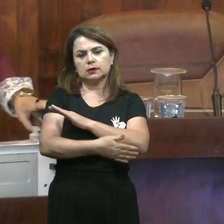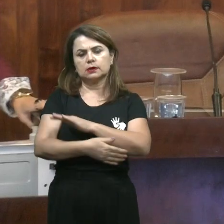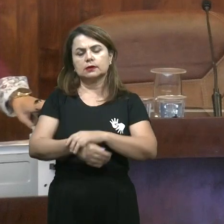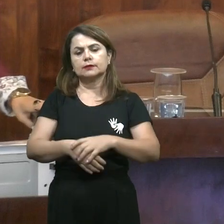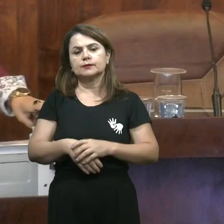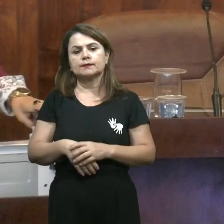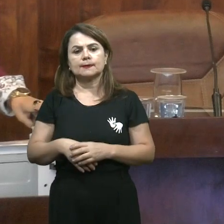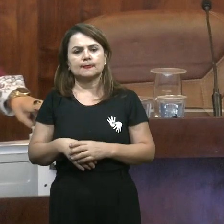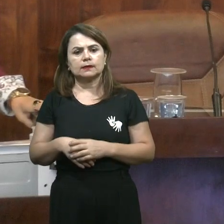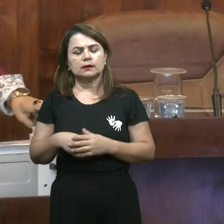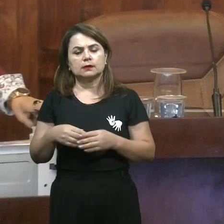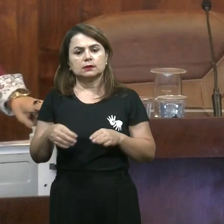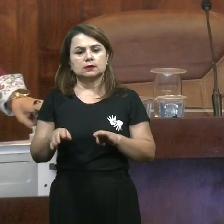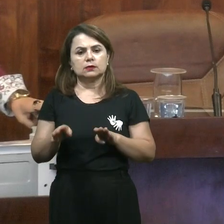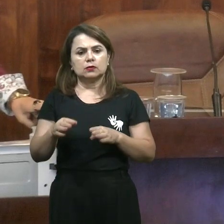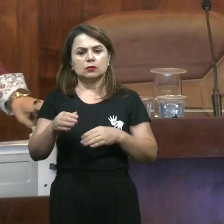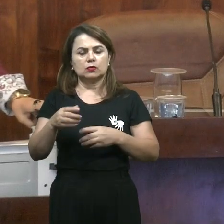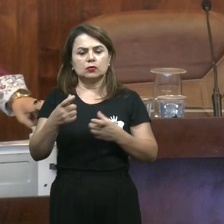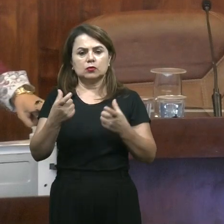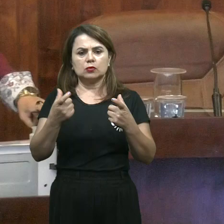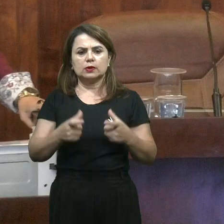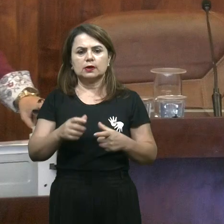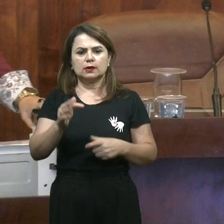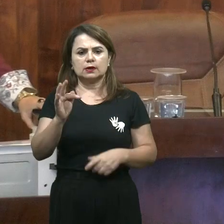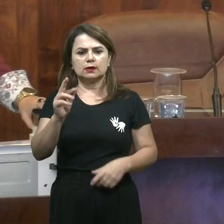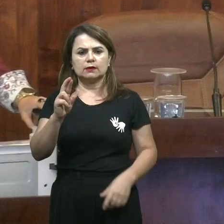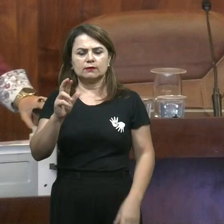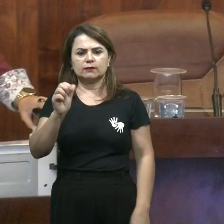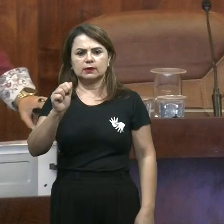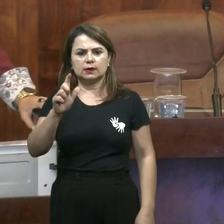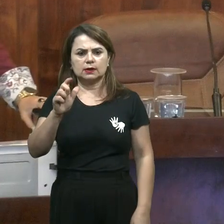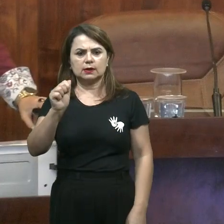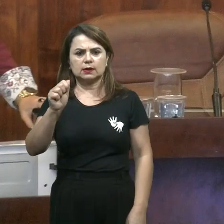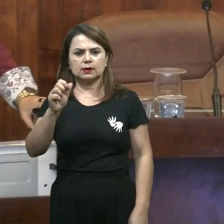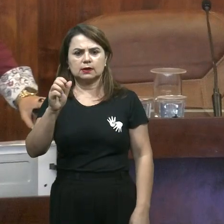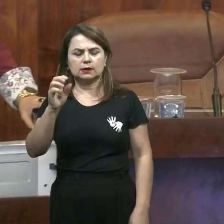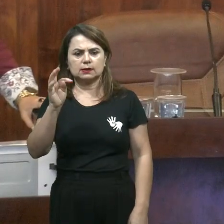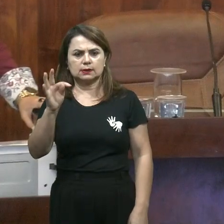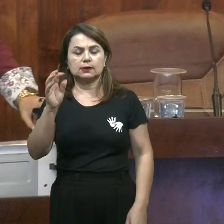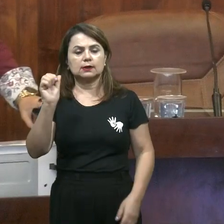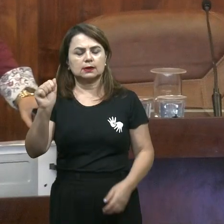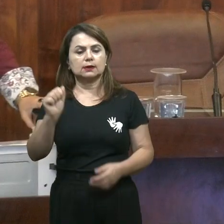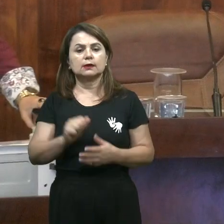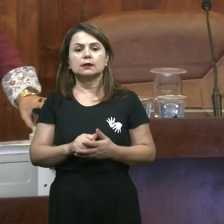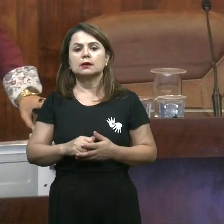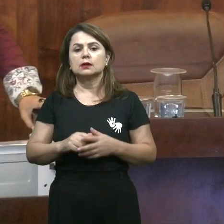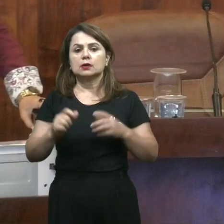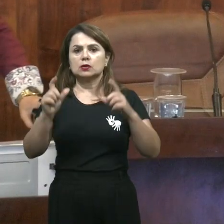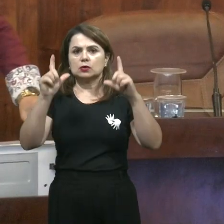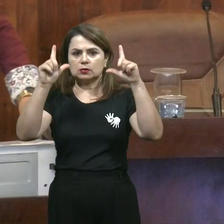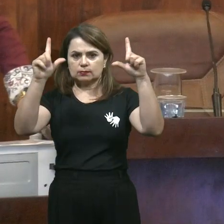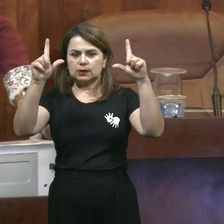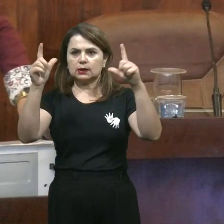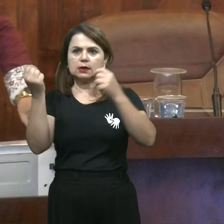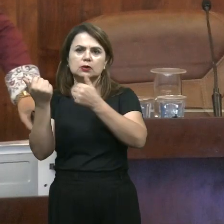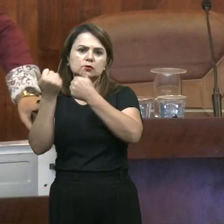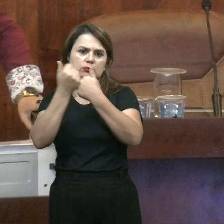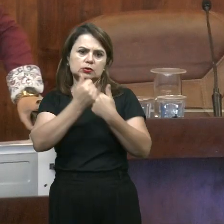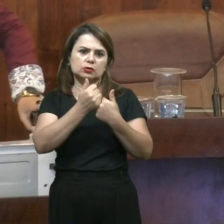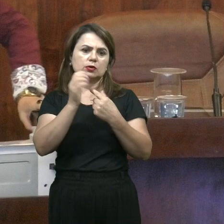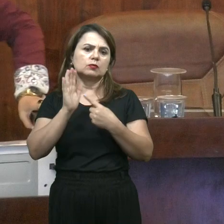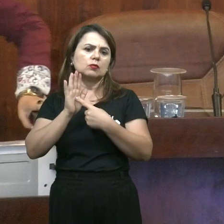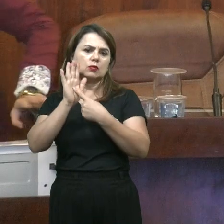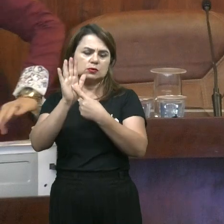285, no bairro Fragata. Por outra, indicando que tais atividades são